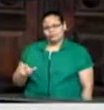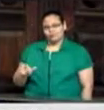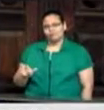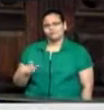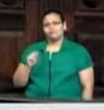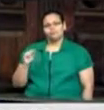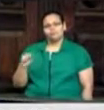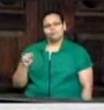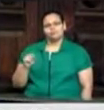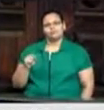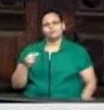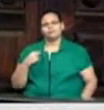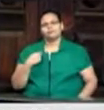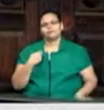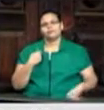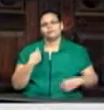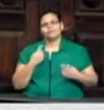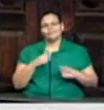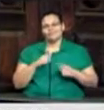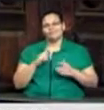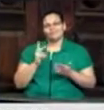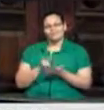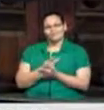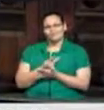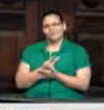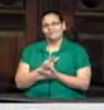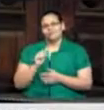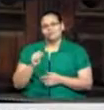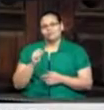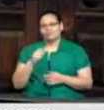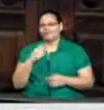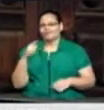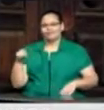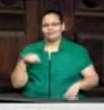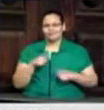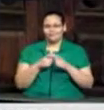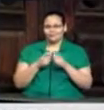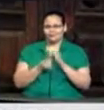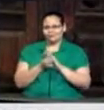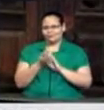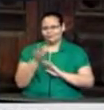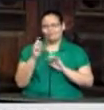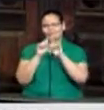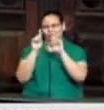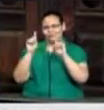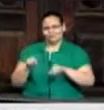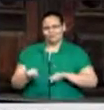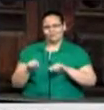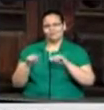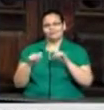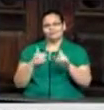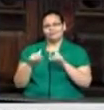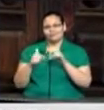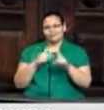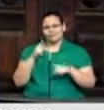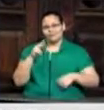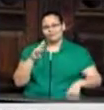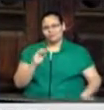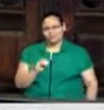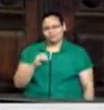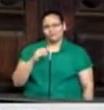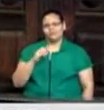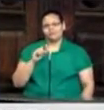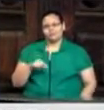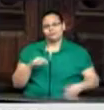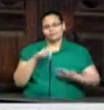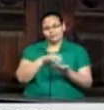representatividade acarretou num descontentamento de inúmeros funcionários dos colégios